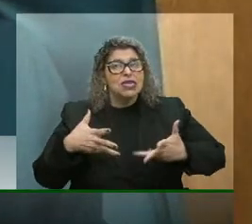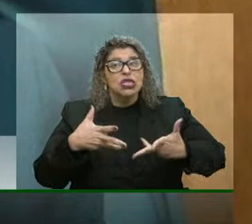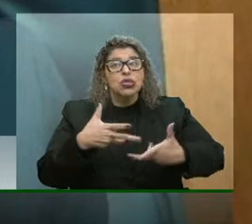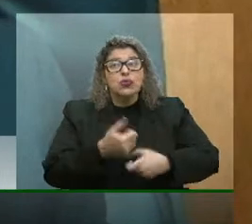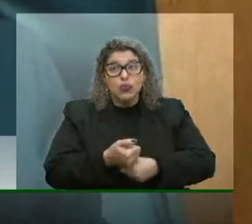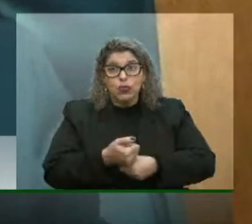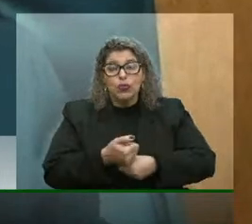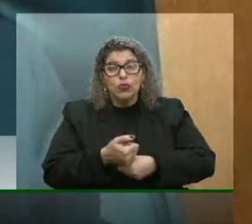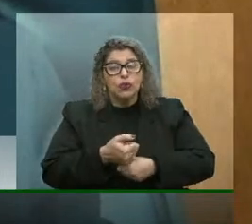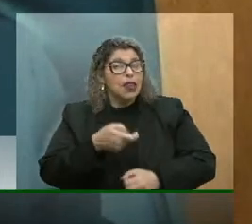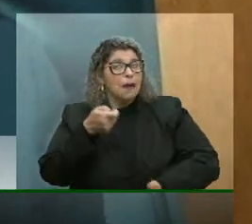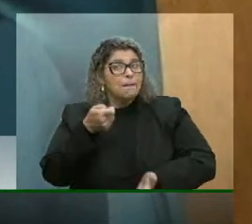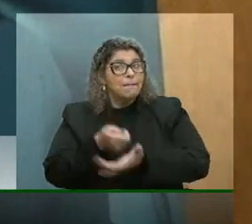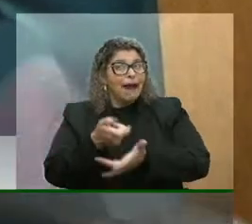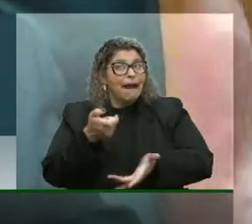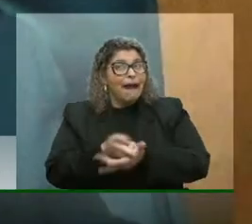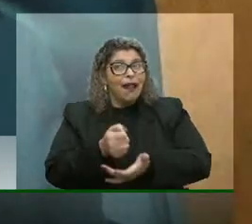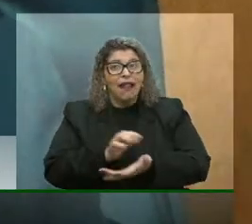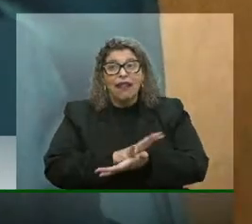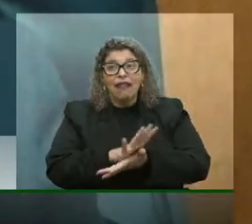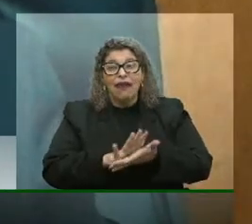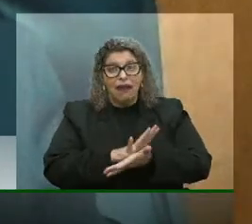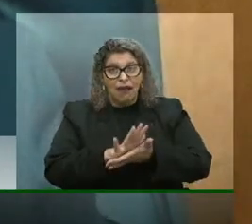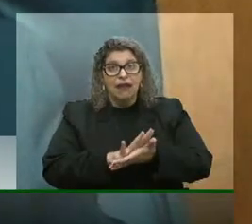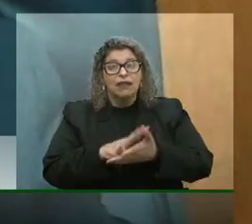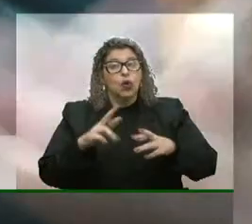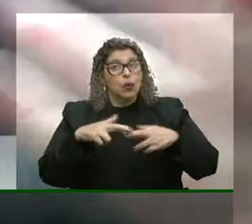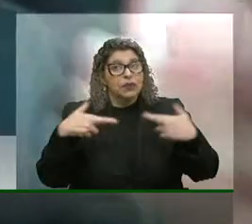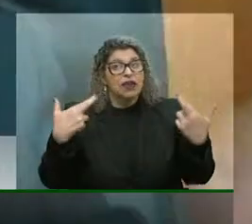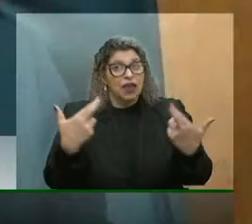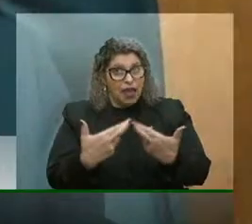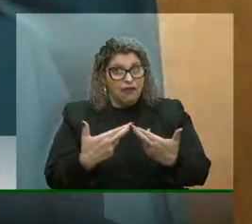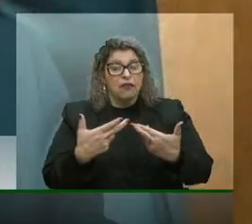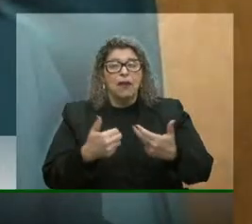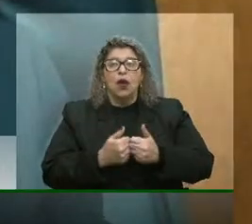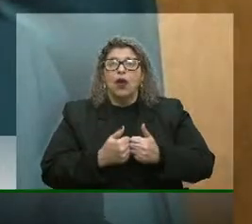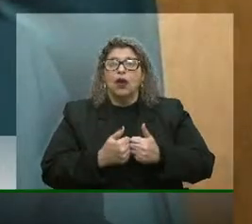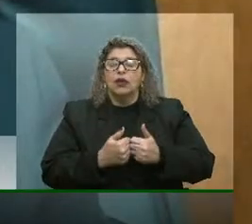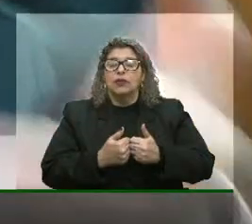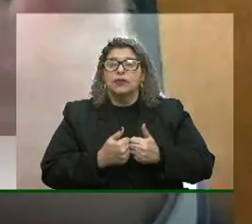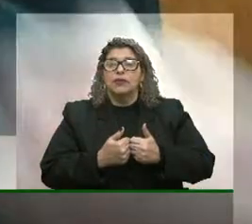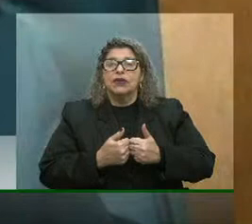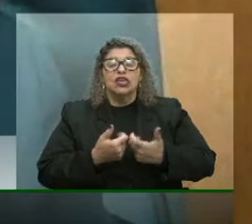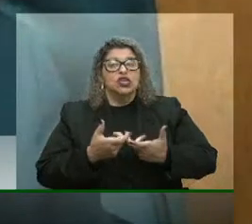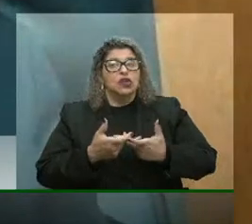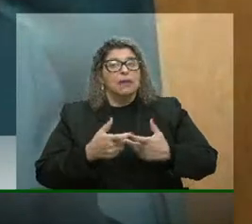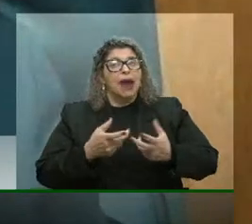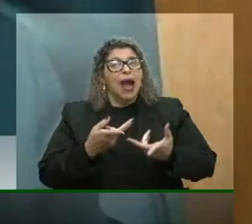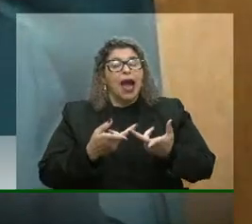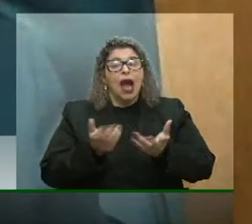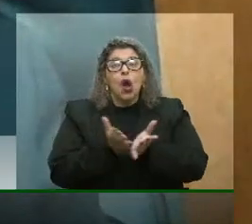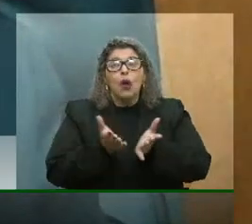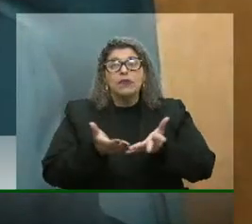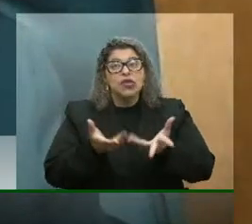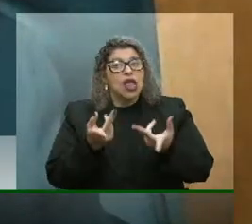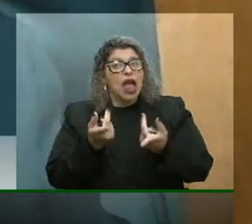trancaram e não deixaram pagar. E quando teve uma audiência na Comissão de Economia com o senhor titular, presidida pelo deputado Melo,